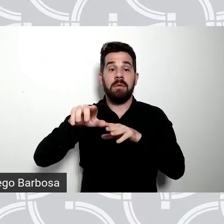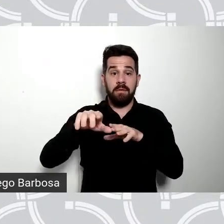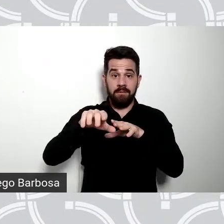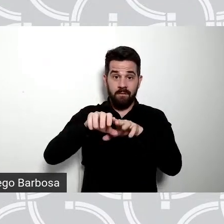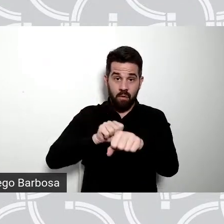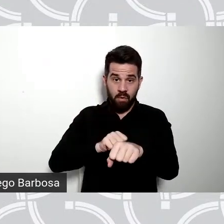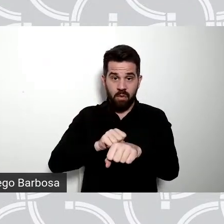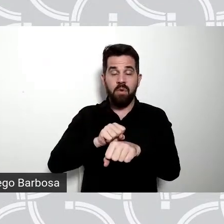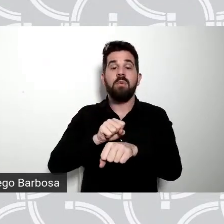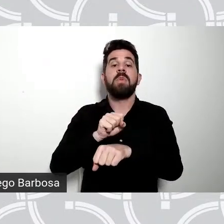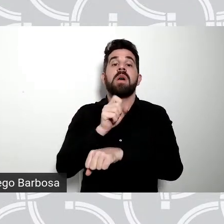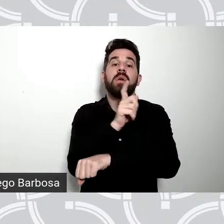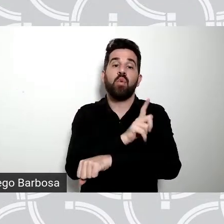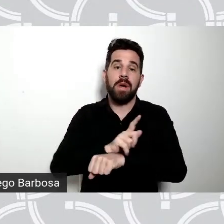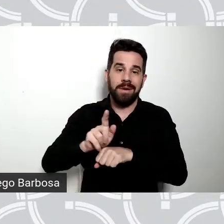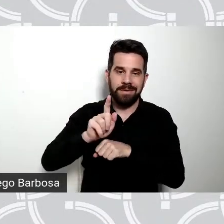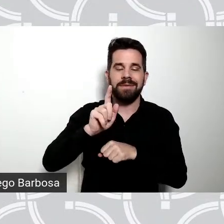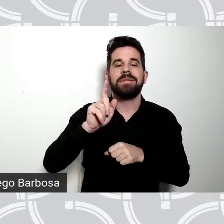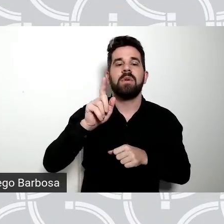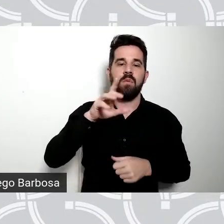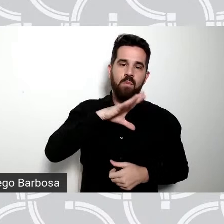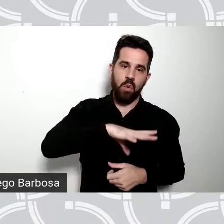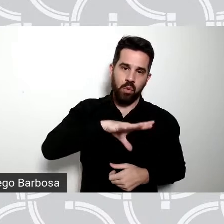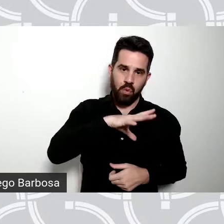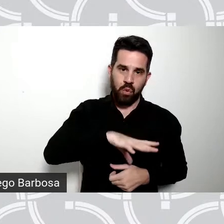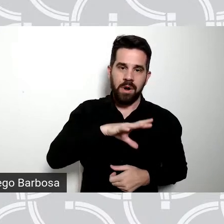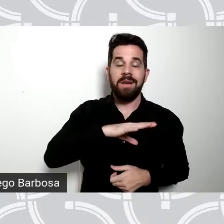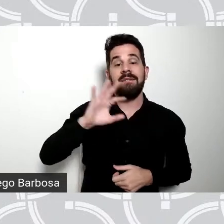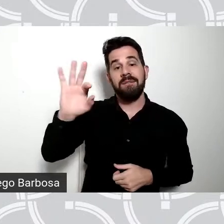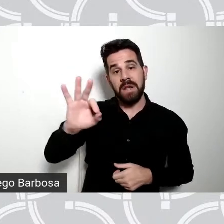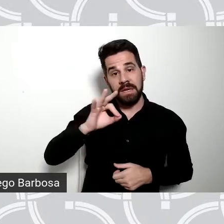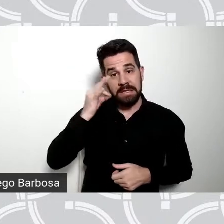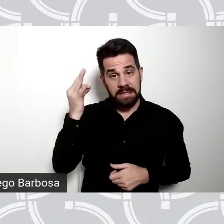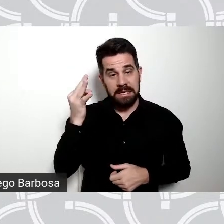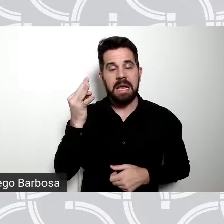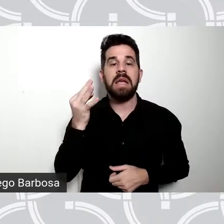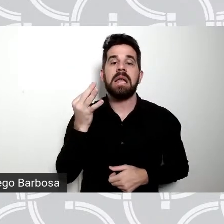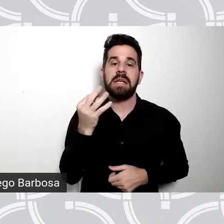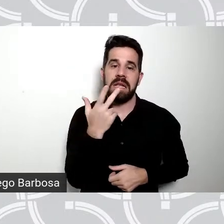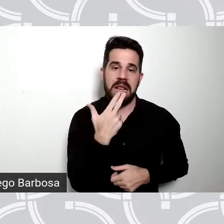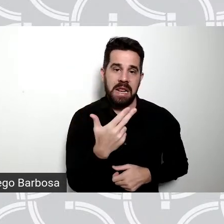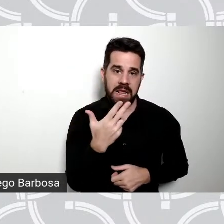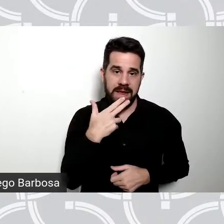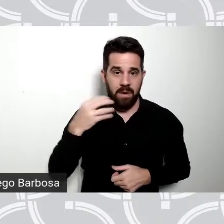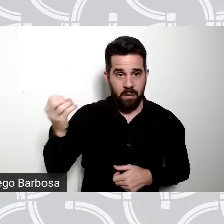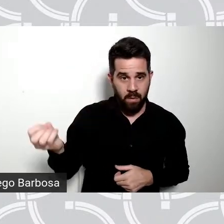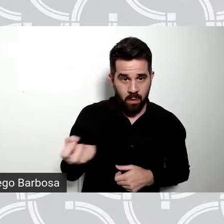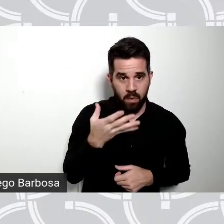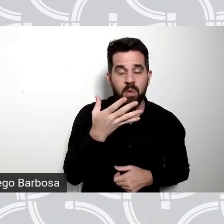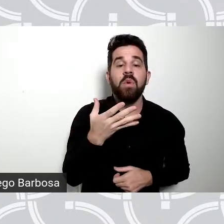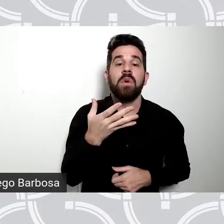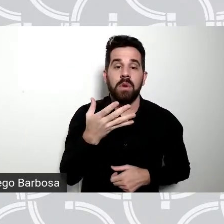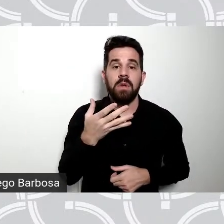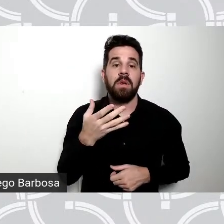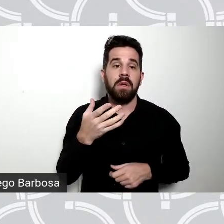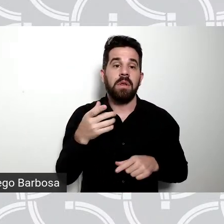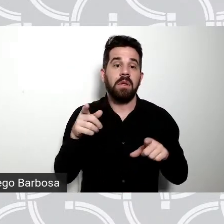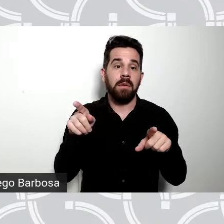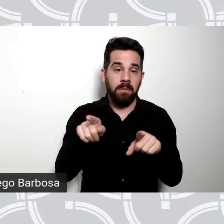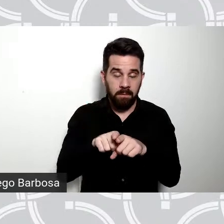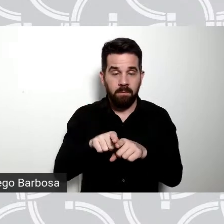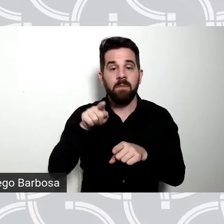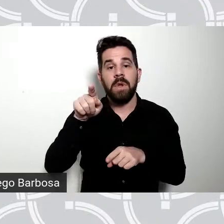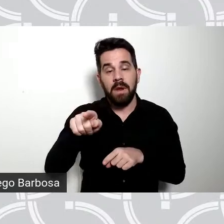português, francês, línguas modernas e com matriz em letras modernas pela Universidade de Rennes